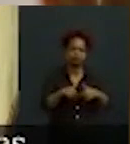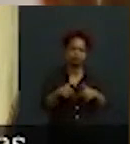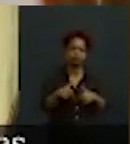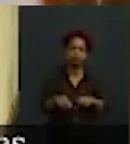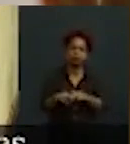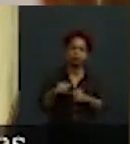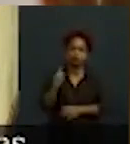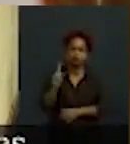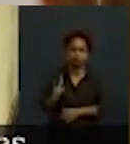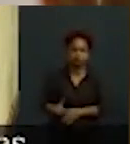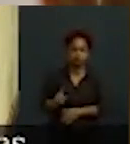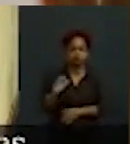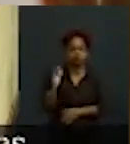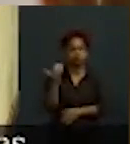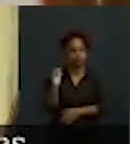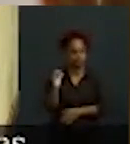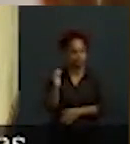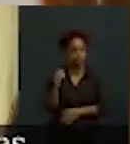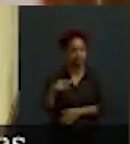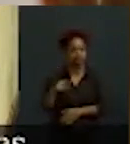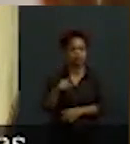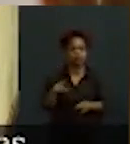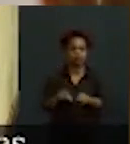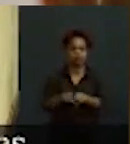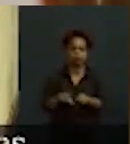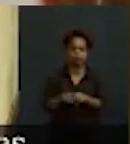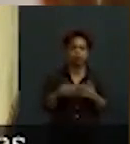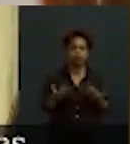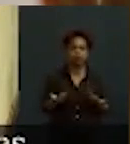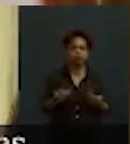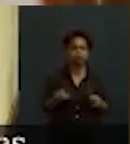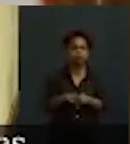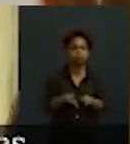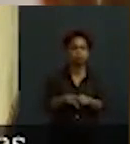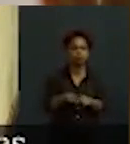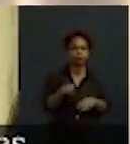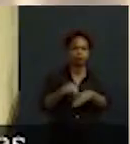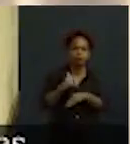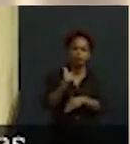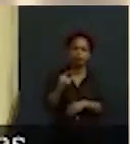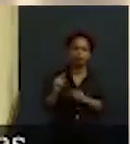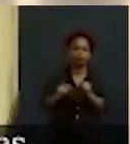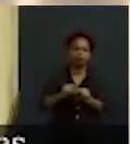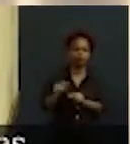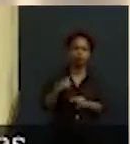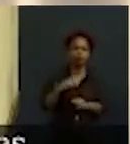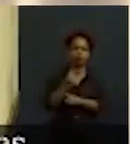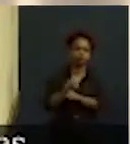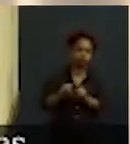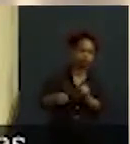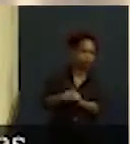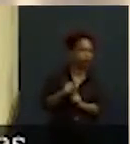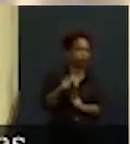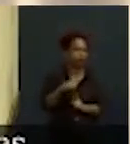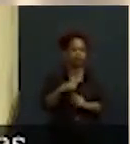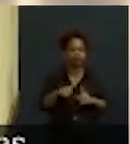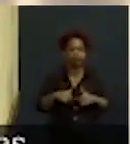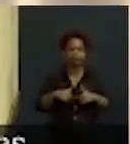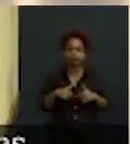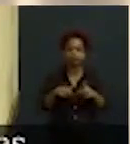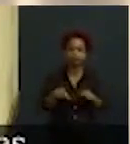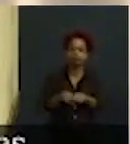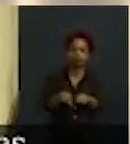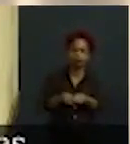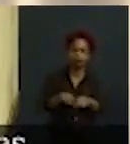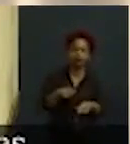pelo direito e pela ciência, com isso perseguindo maiores proximidades da sociedade, efetividade